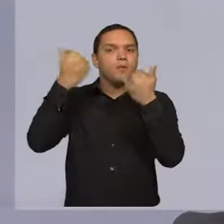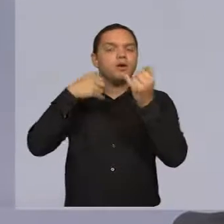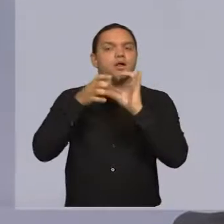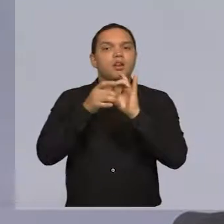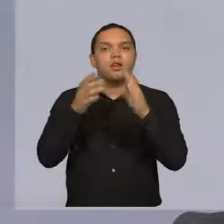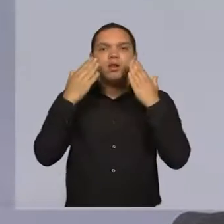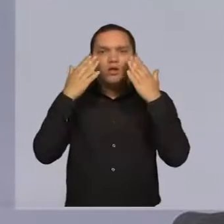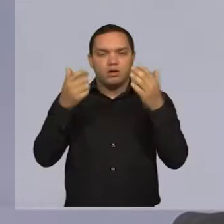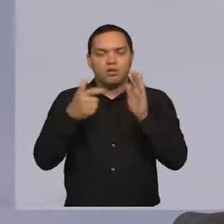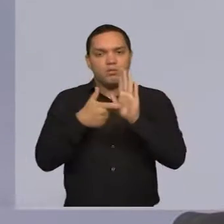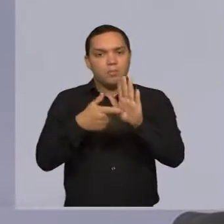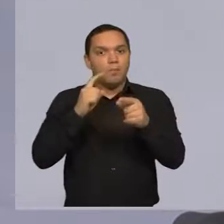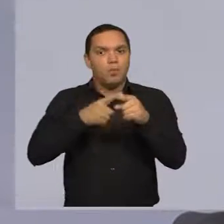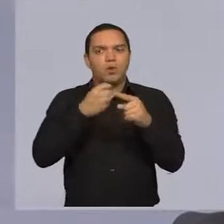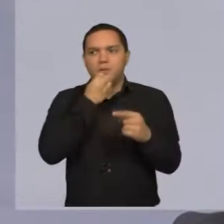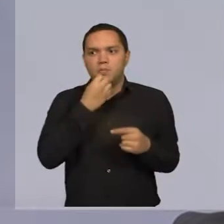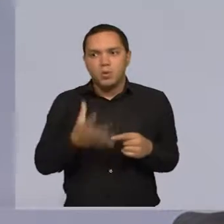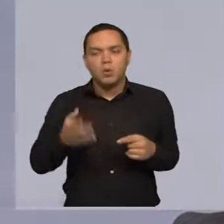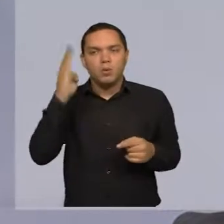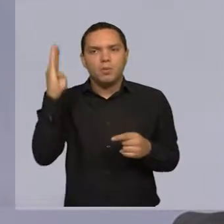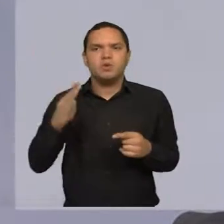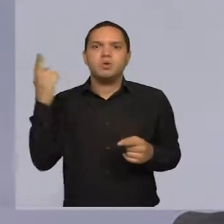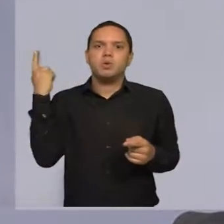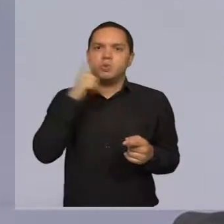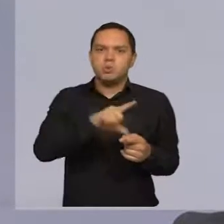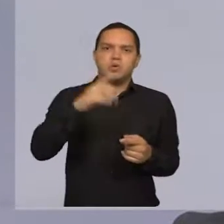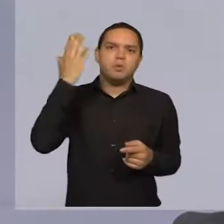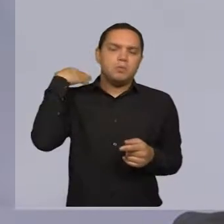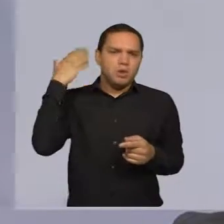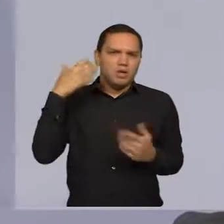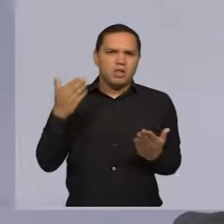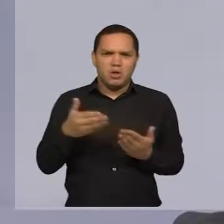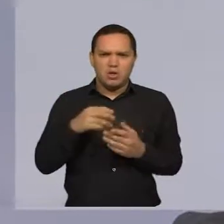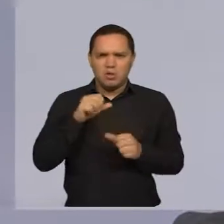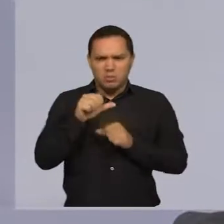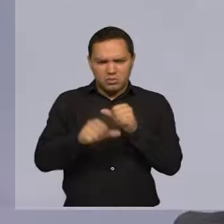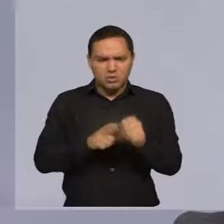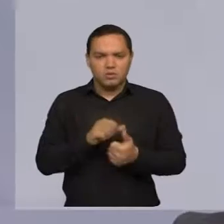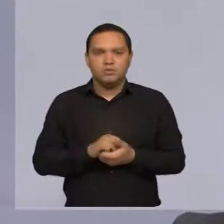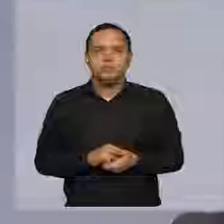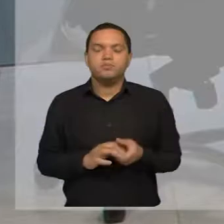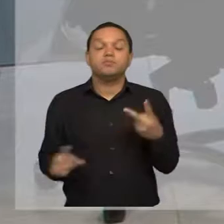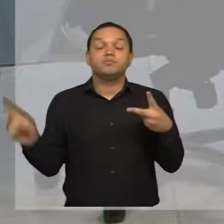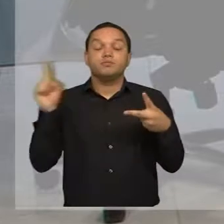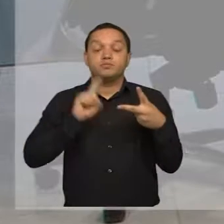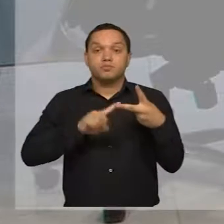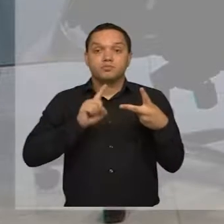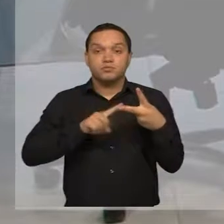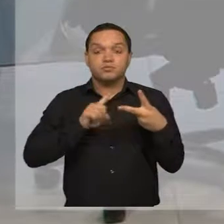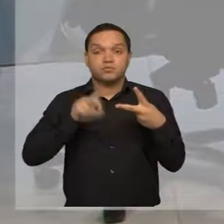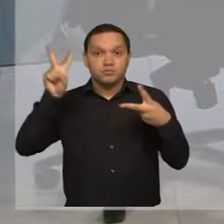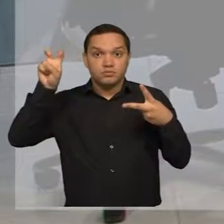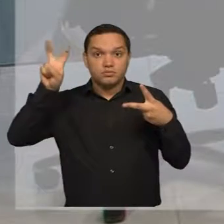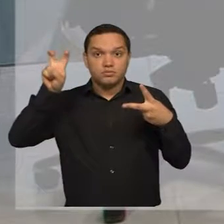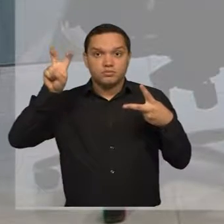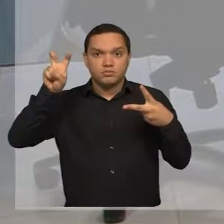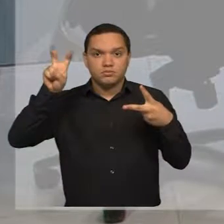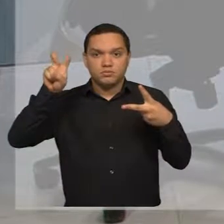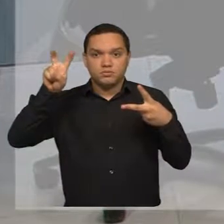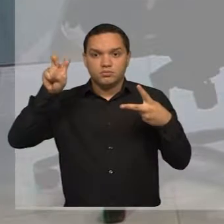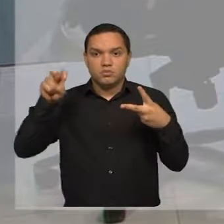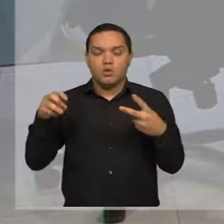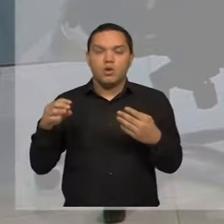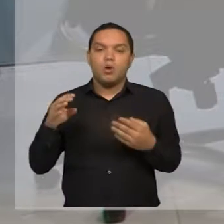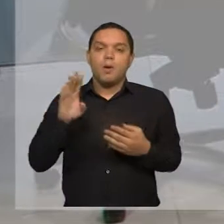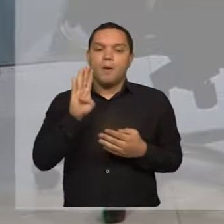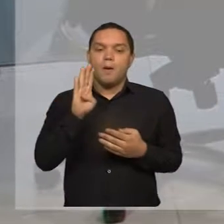avanço significativo que o Brasil deu nos últimos anos. Esse é um ponto. O segundo ponto foi a retirada pelo